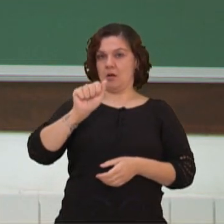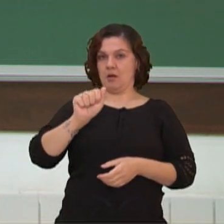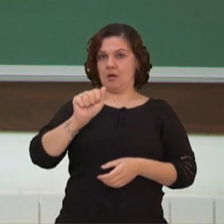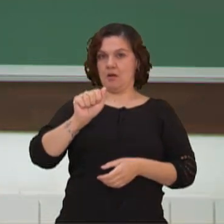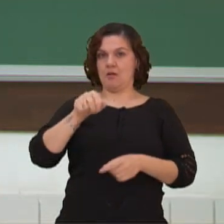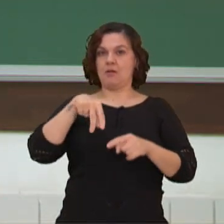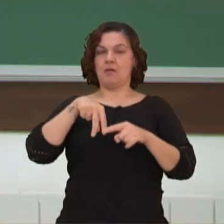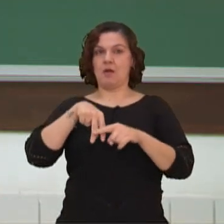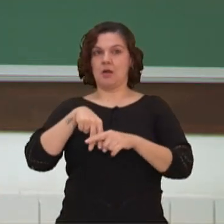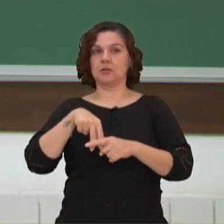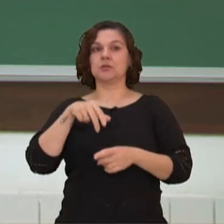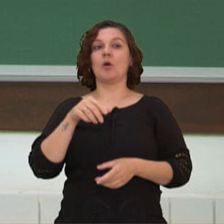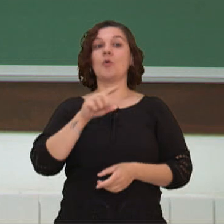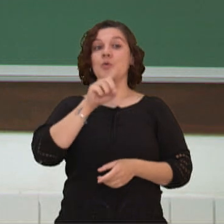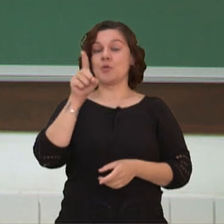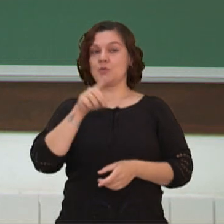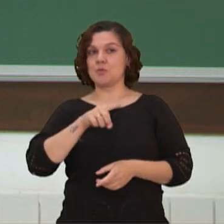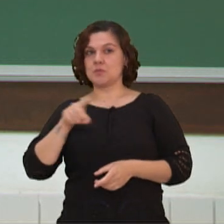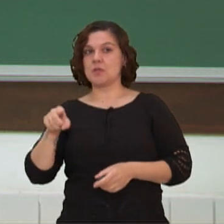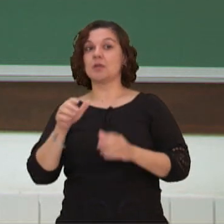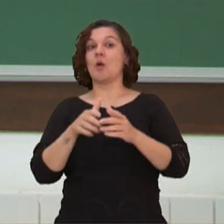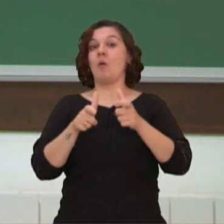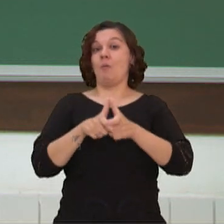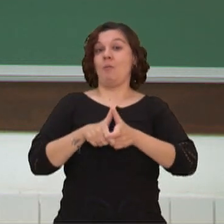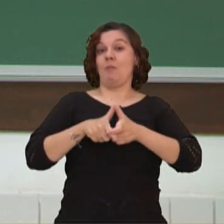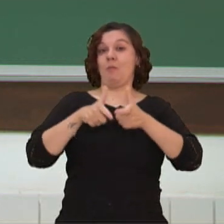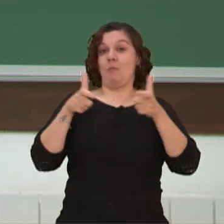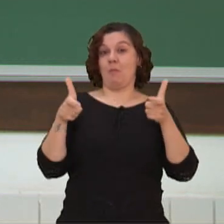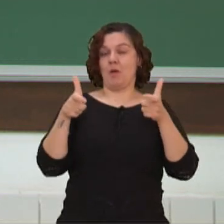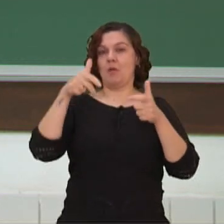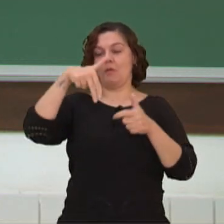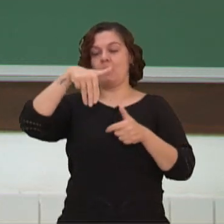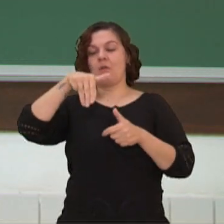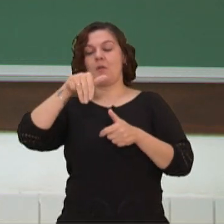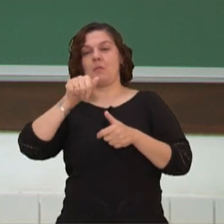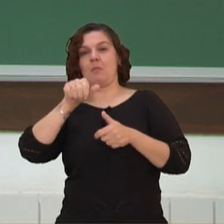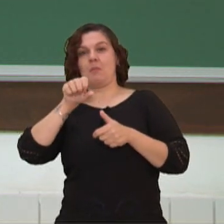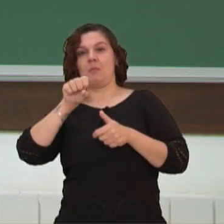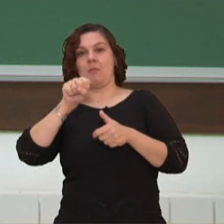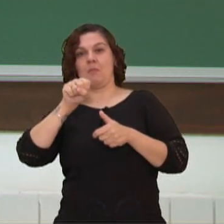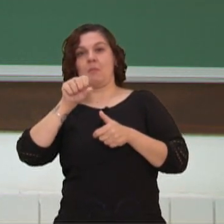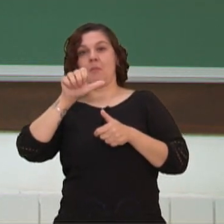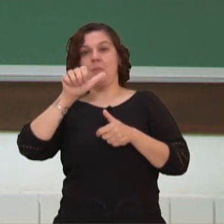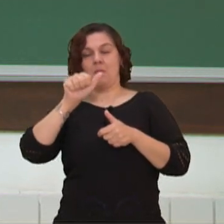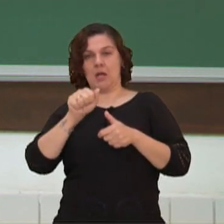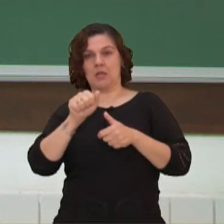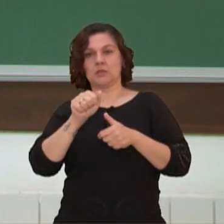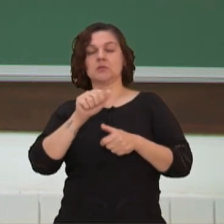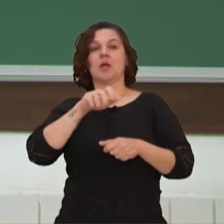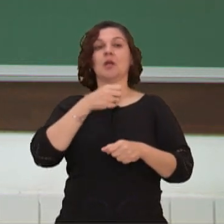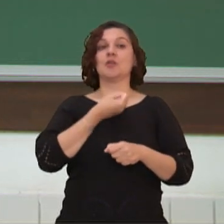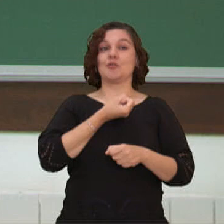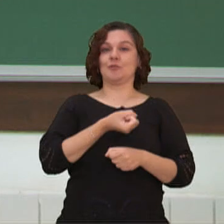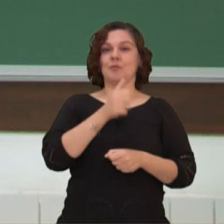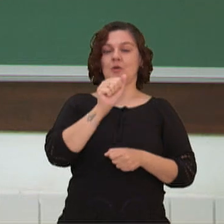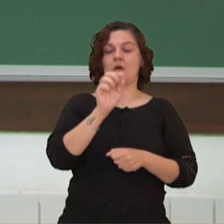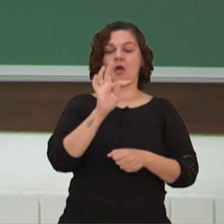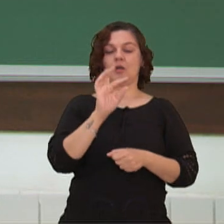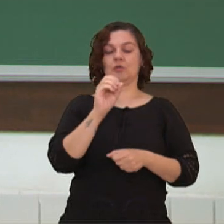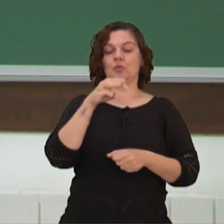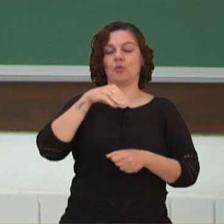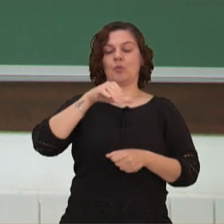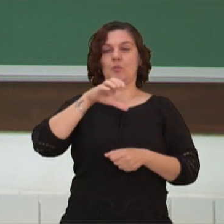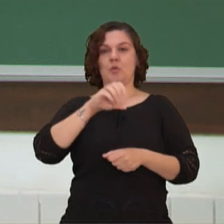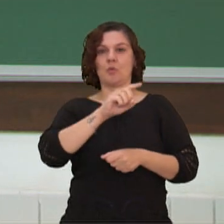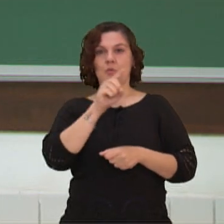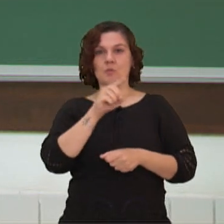menor valor número atômico, maior valor número de massa. Se forem iguais, como é o caso do hidrogênio, você escolhe. Hidrogênio,